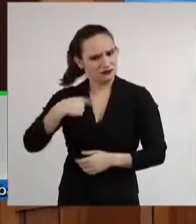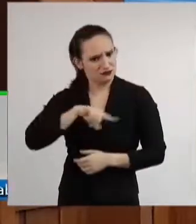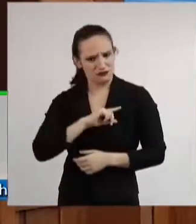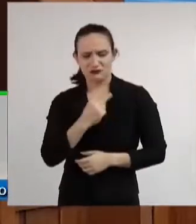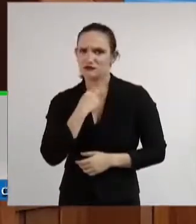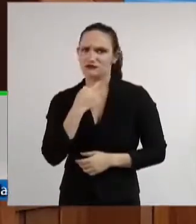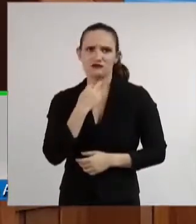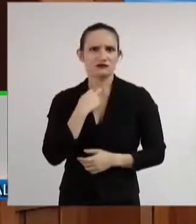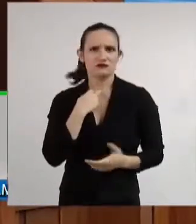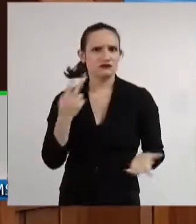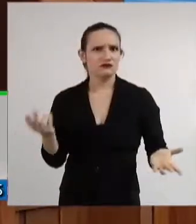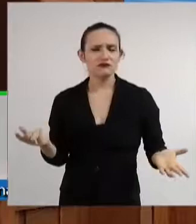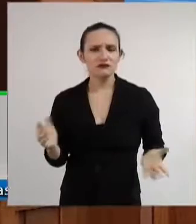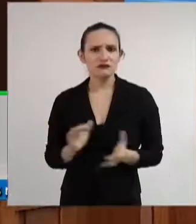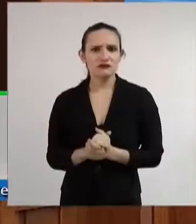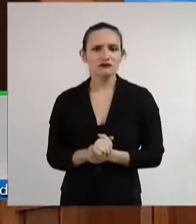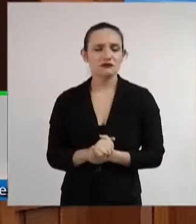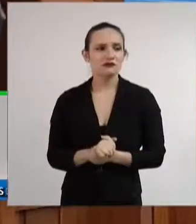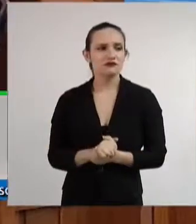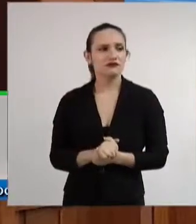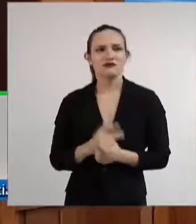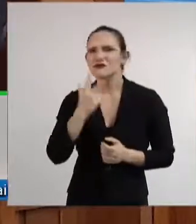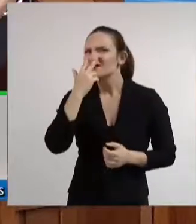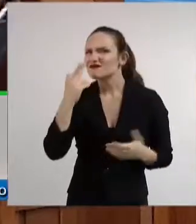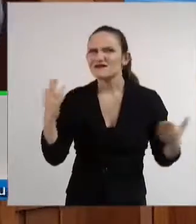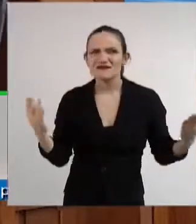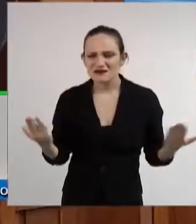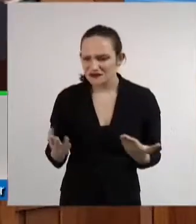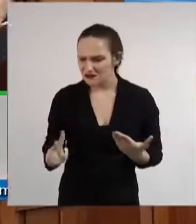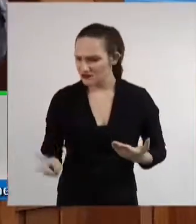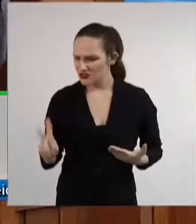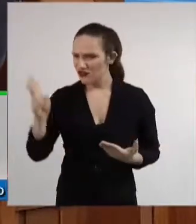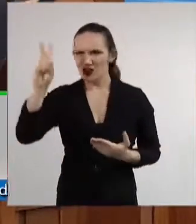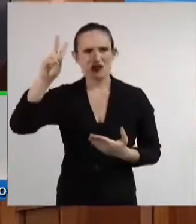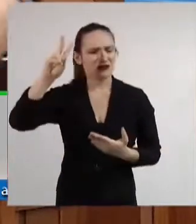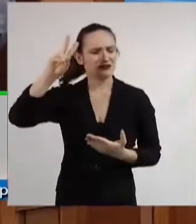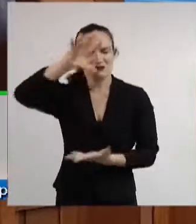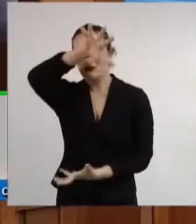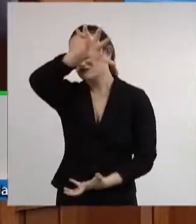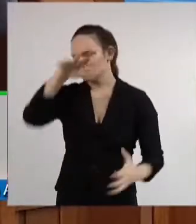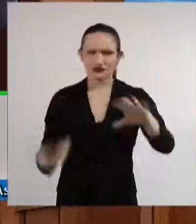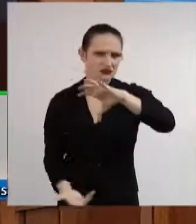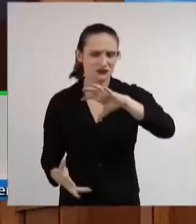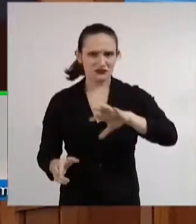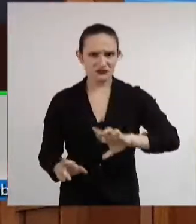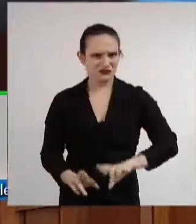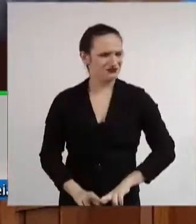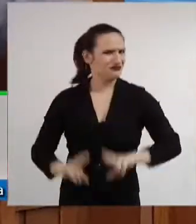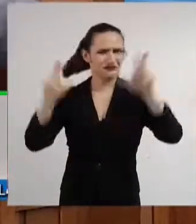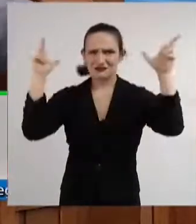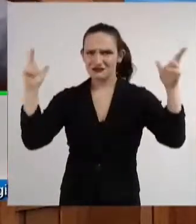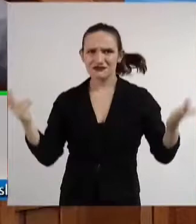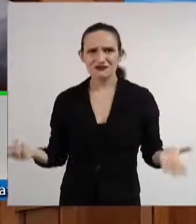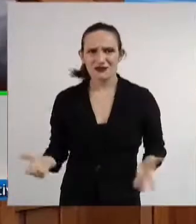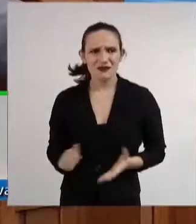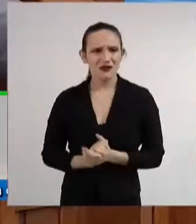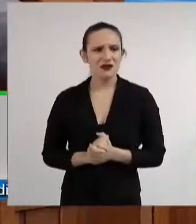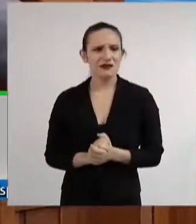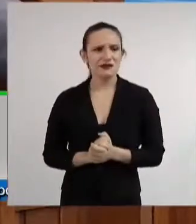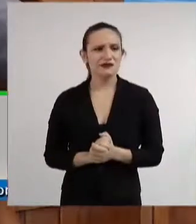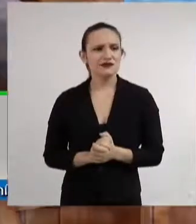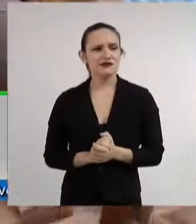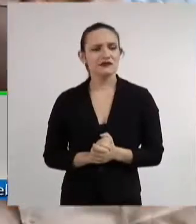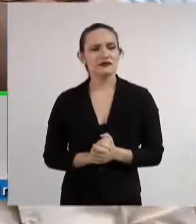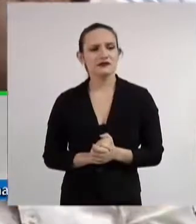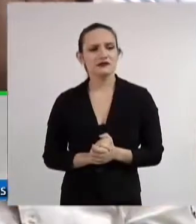com animal. Aliás, a inversão de valores, deputado Cabalmi, ela chegou numa dimensão tão grande que